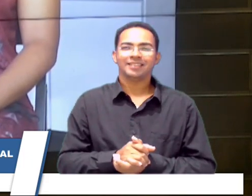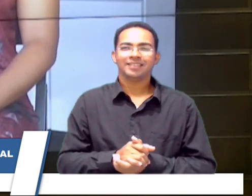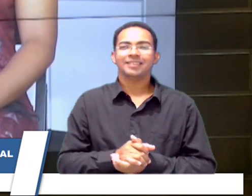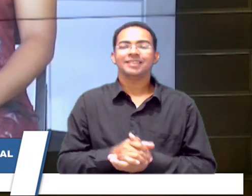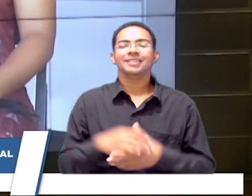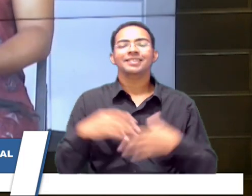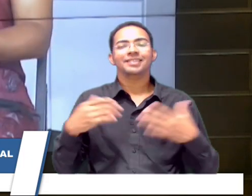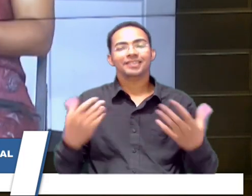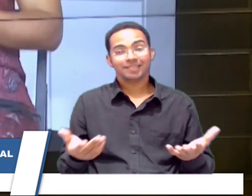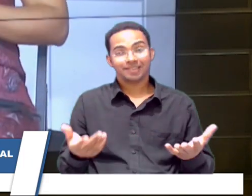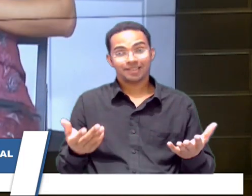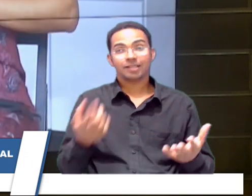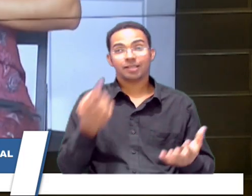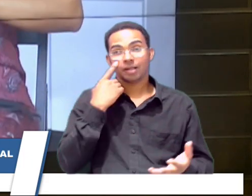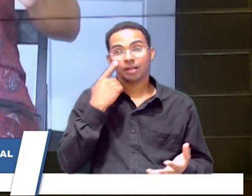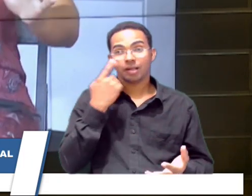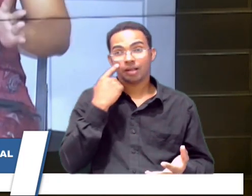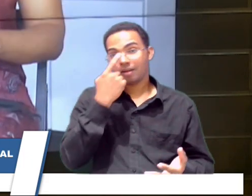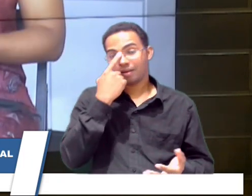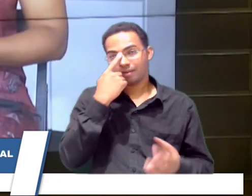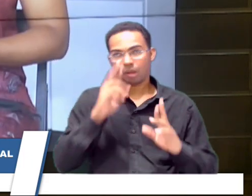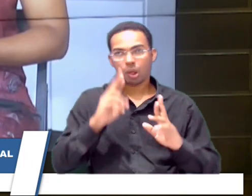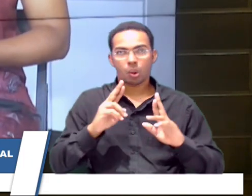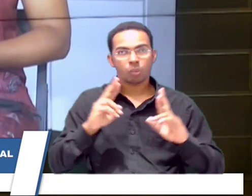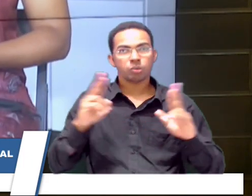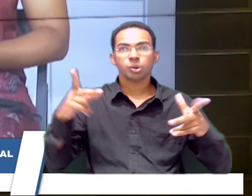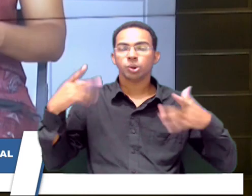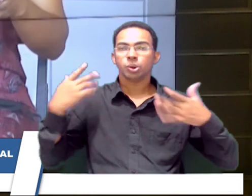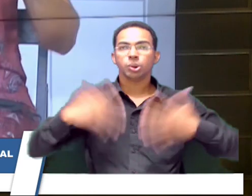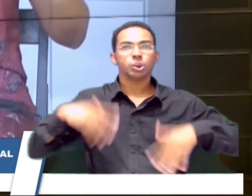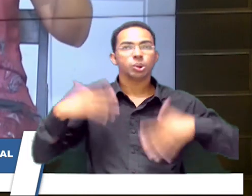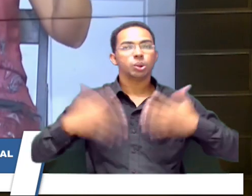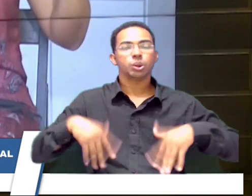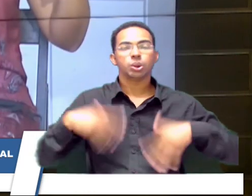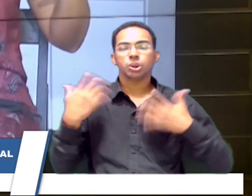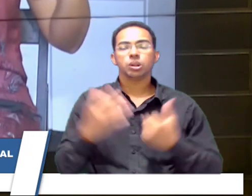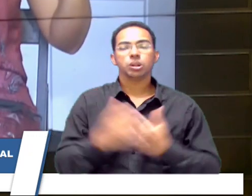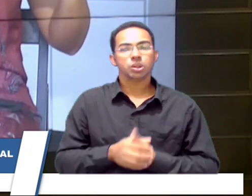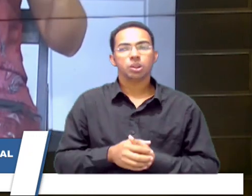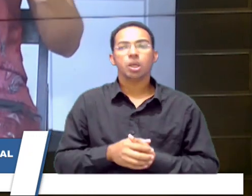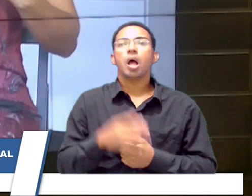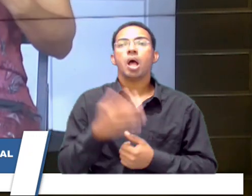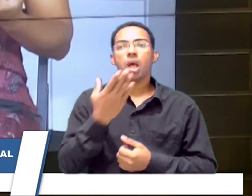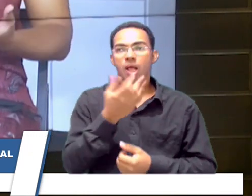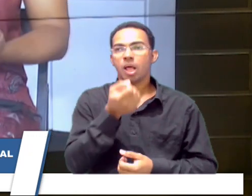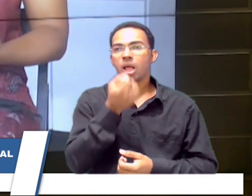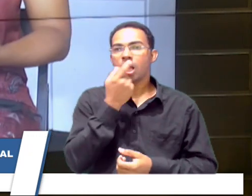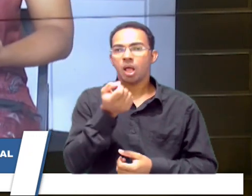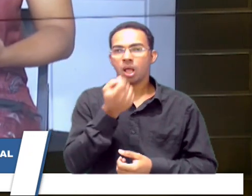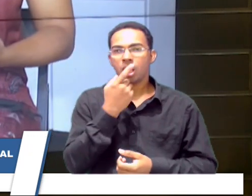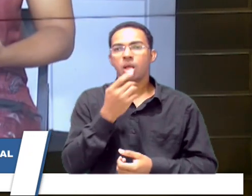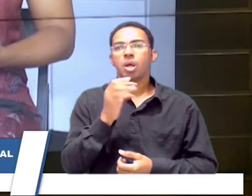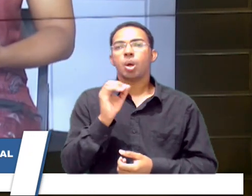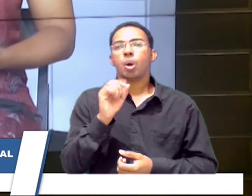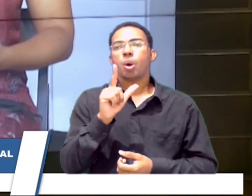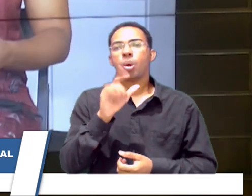Então, assim, eu vi assim uma diferença muito grande, assim, do quanto ela tomava esse óleo